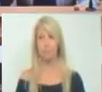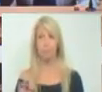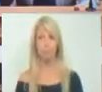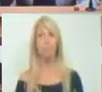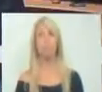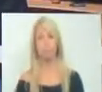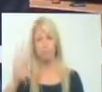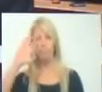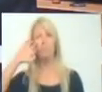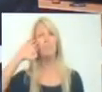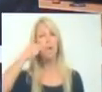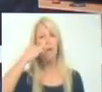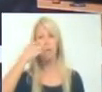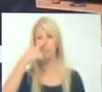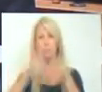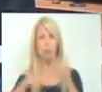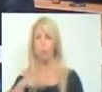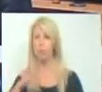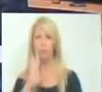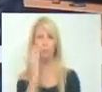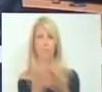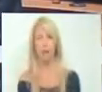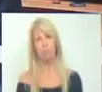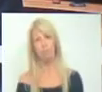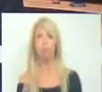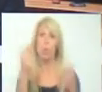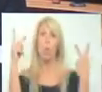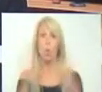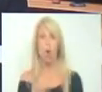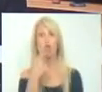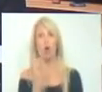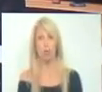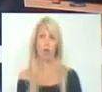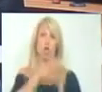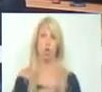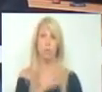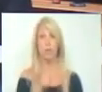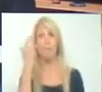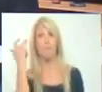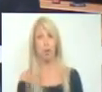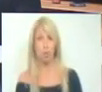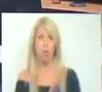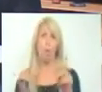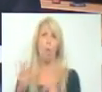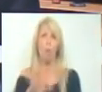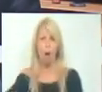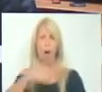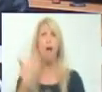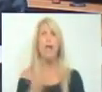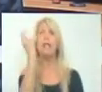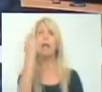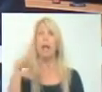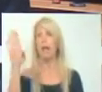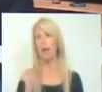Um falhanço que custa muito caro aos portugueses. Novo corte de subsídios e pensões, uma sobretaxa de IRS e pelo